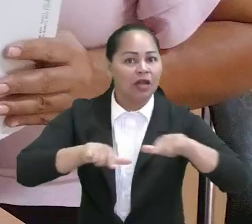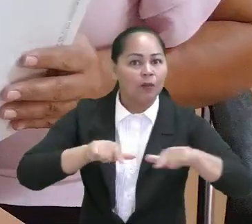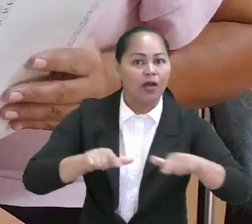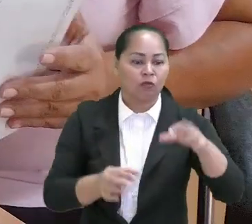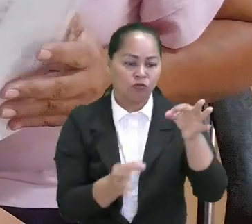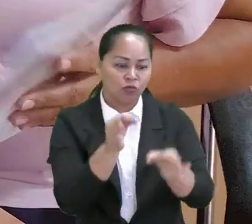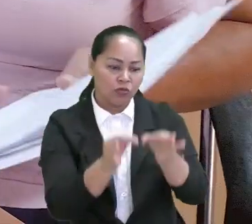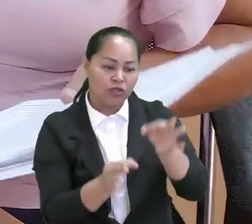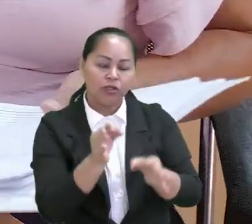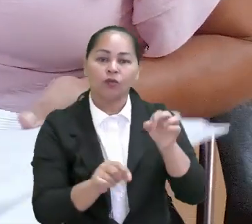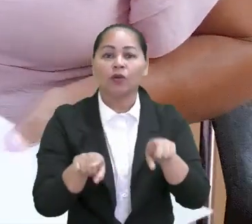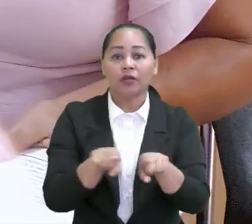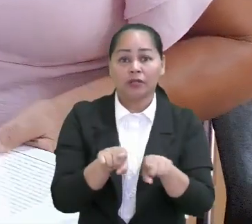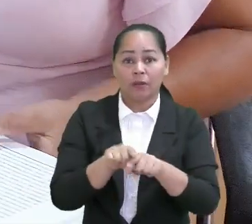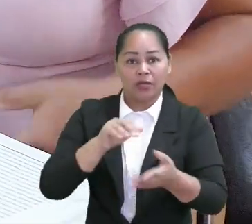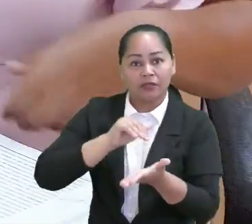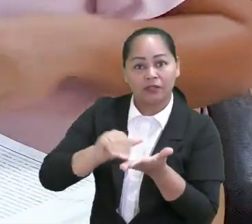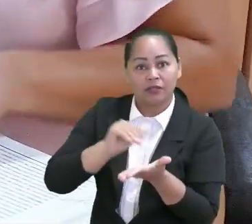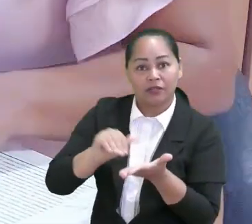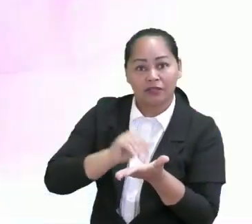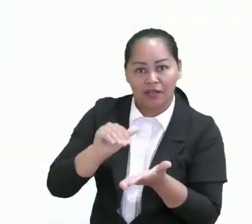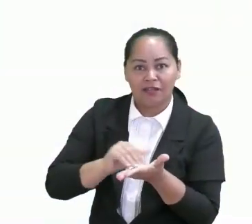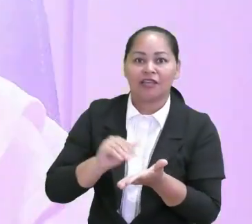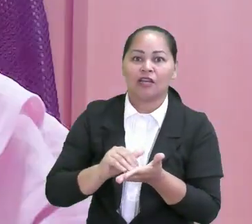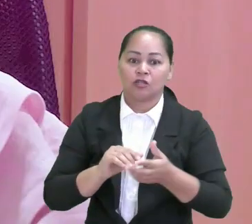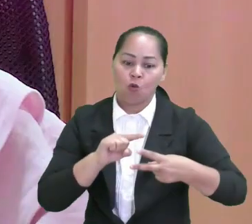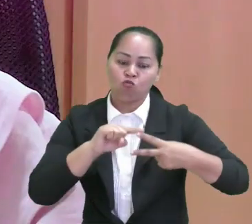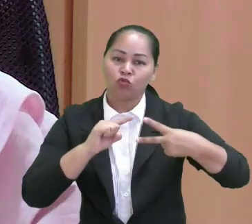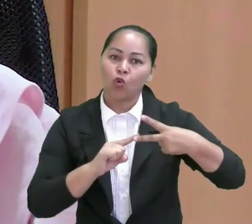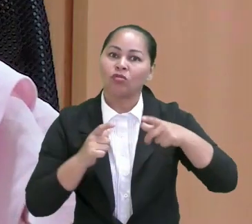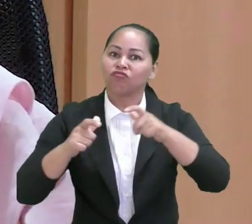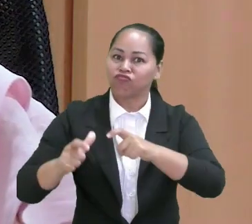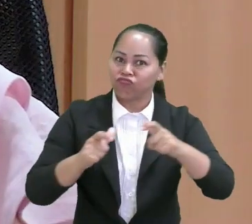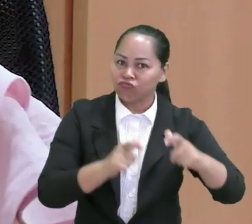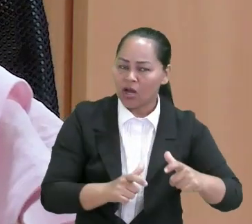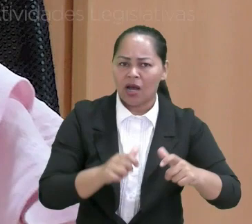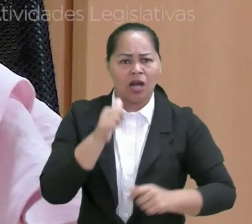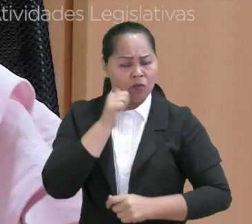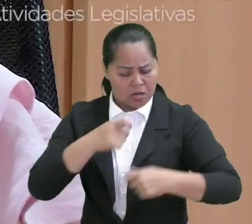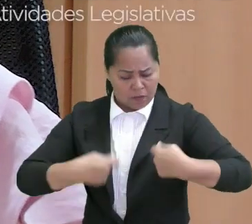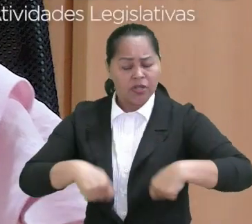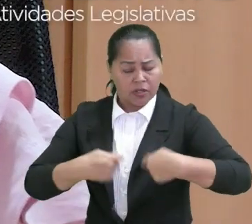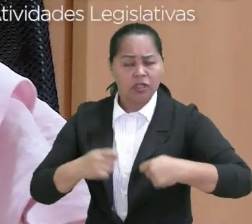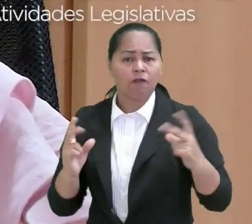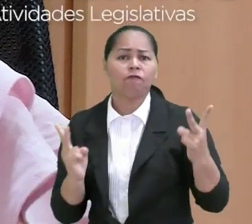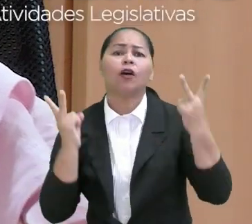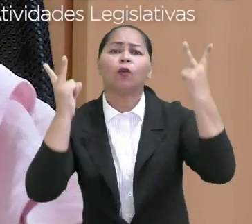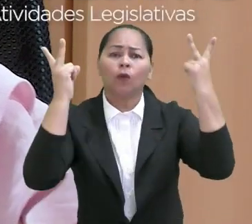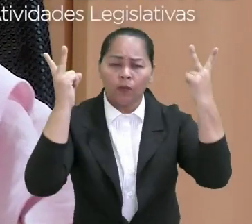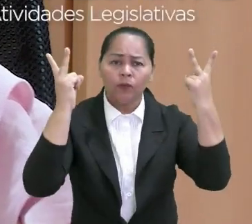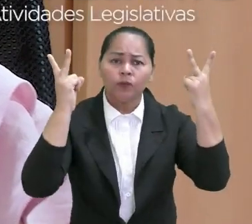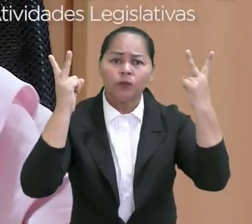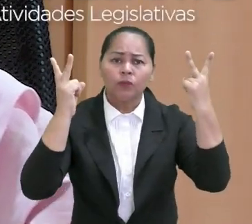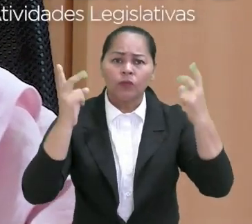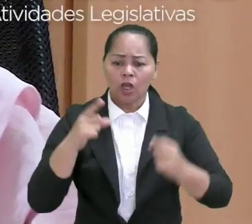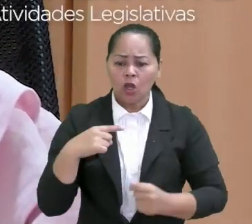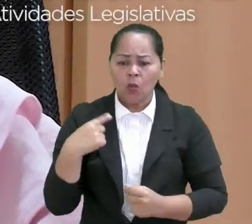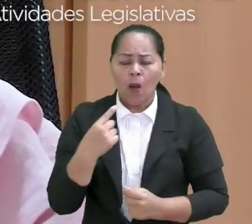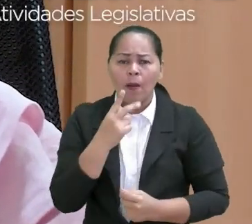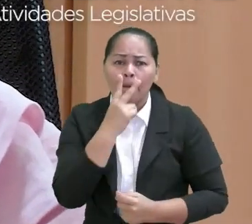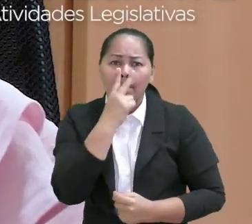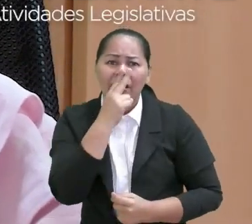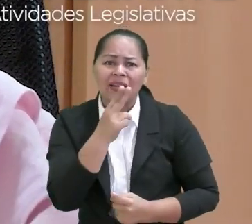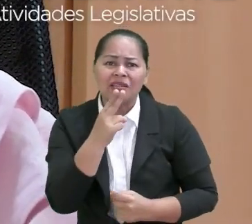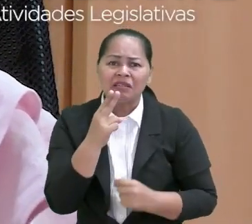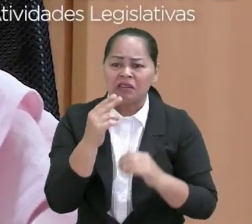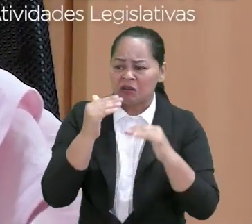a Subsecretaria Legislativa são dois deles. A mulher tem que ser muito valorizada. A gente já é